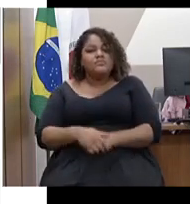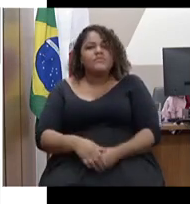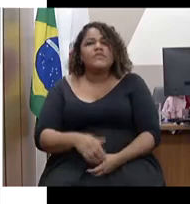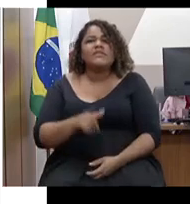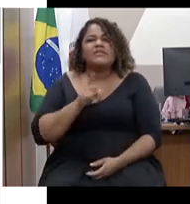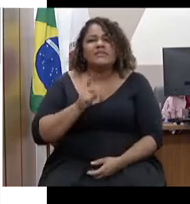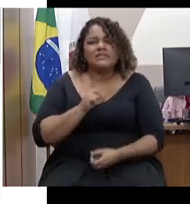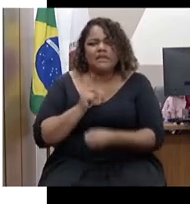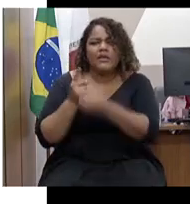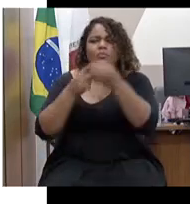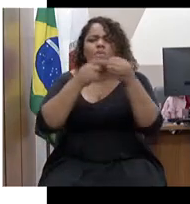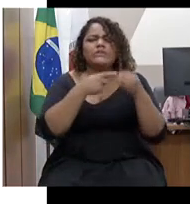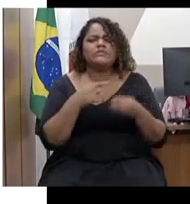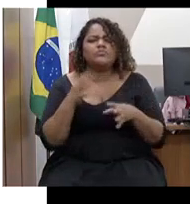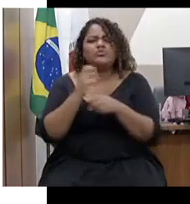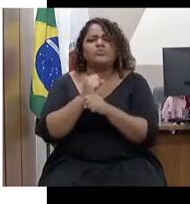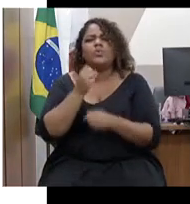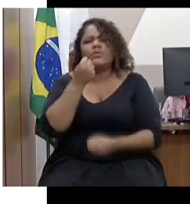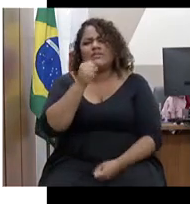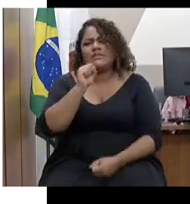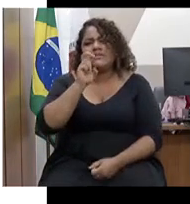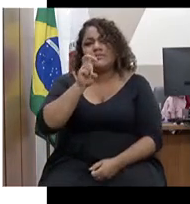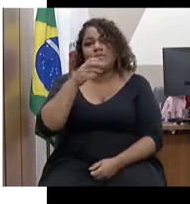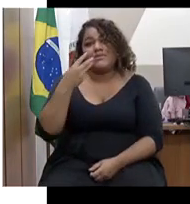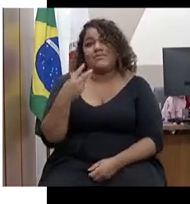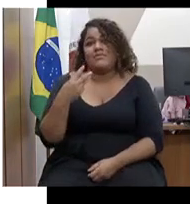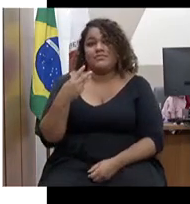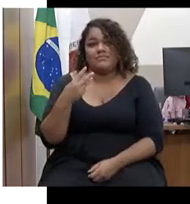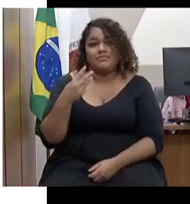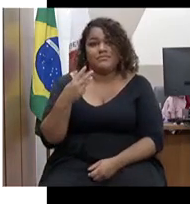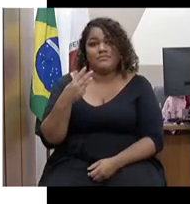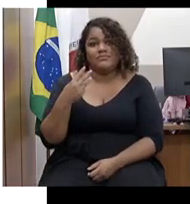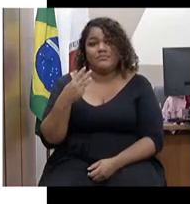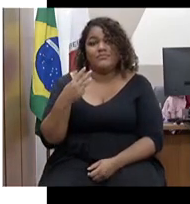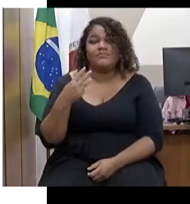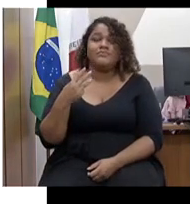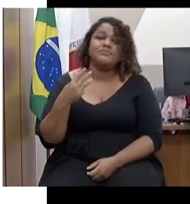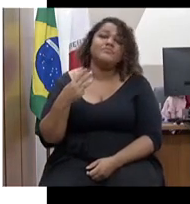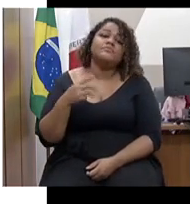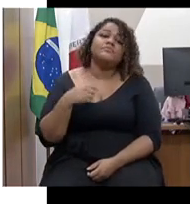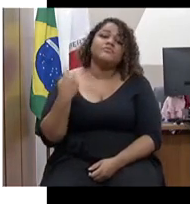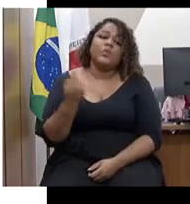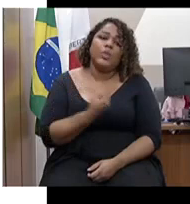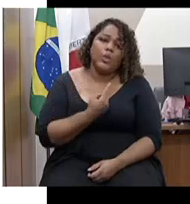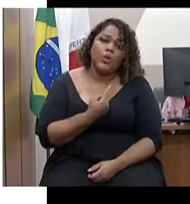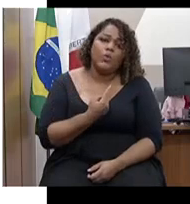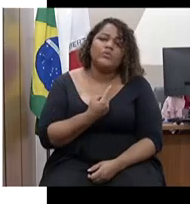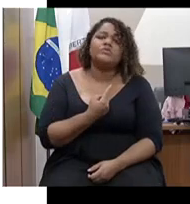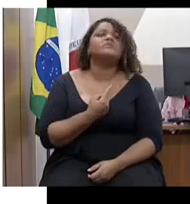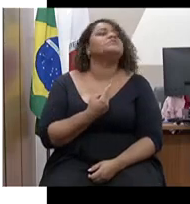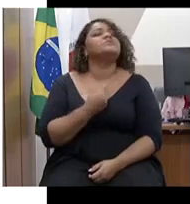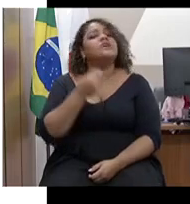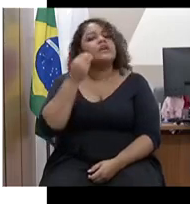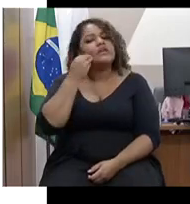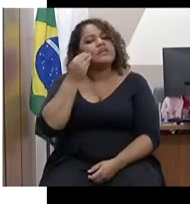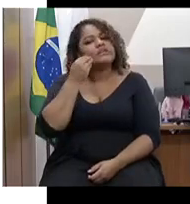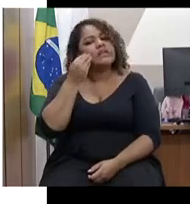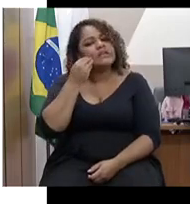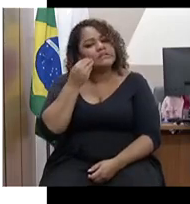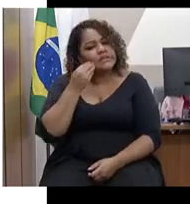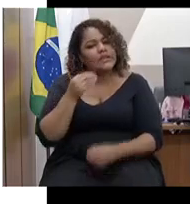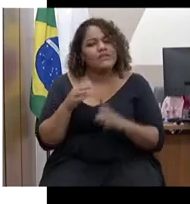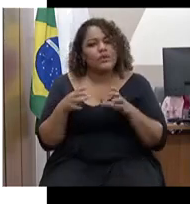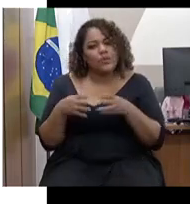municípios exatamente né Lógico que a gente tenta fazer de uma forma mais coletiva então quando a gente tem um por exemplo